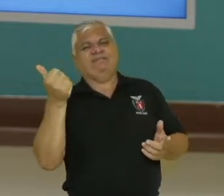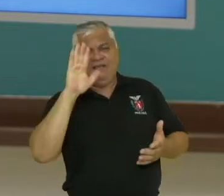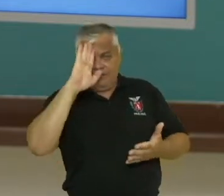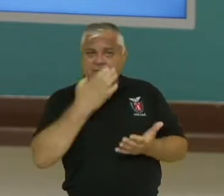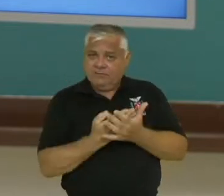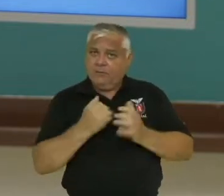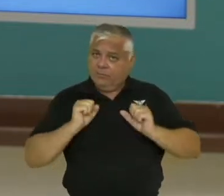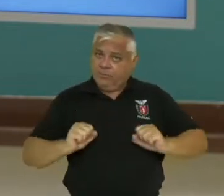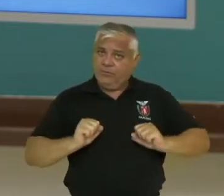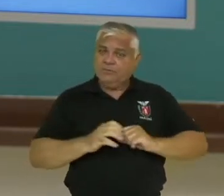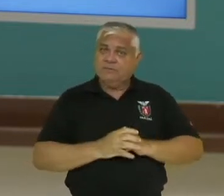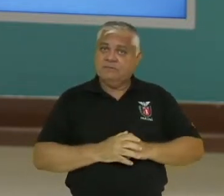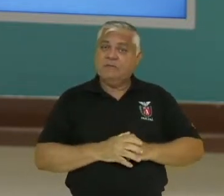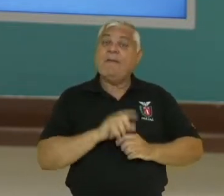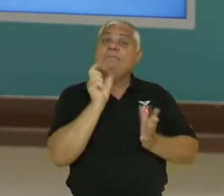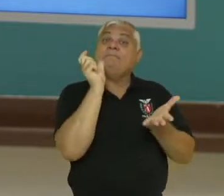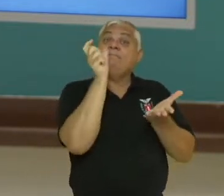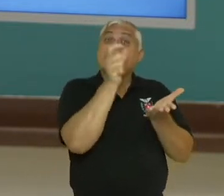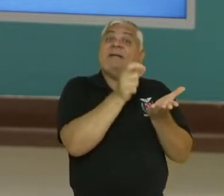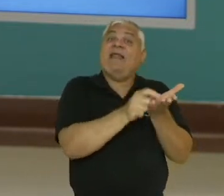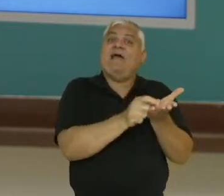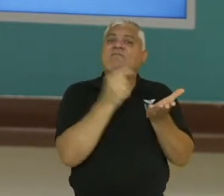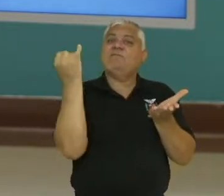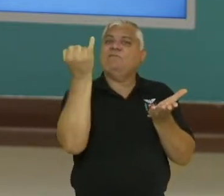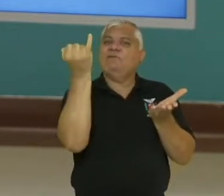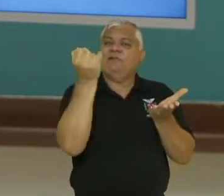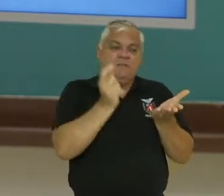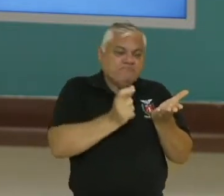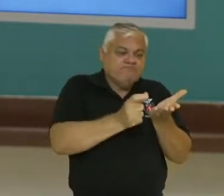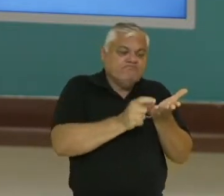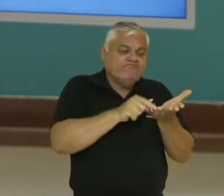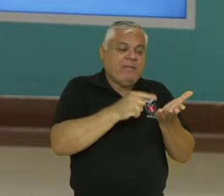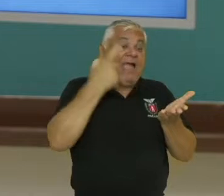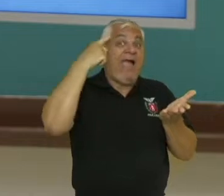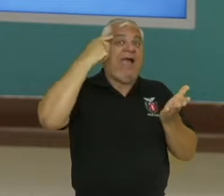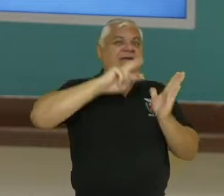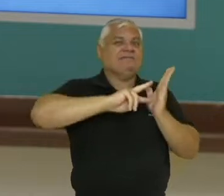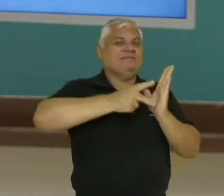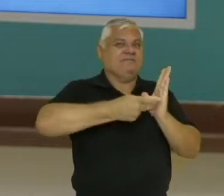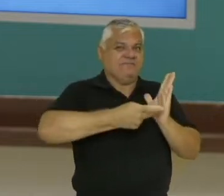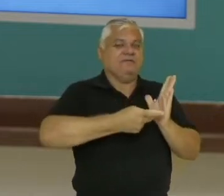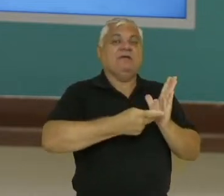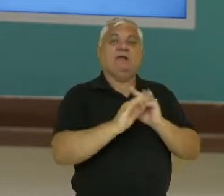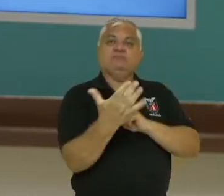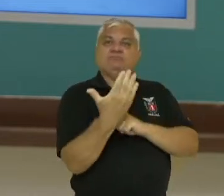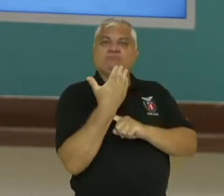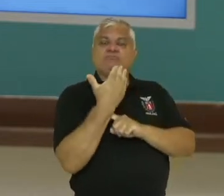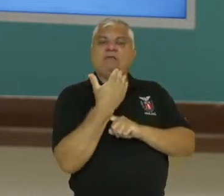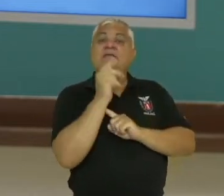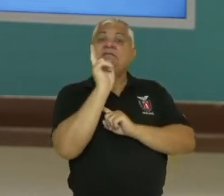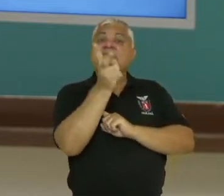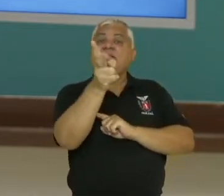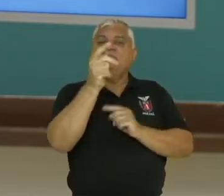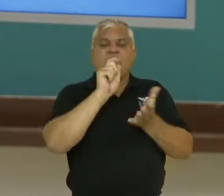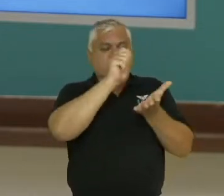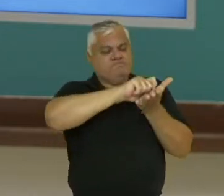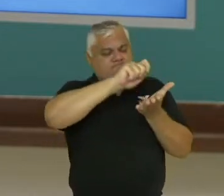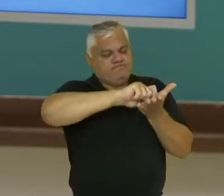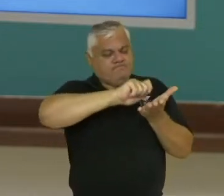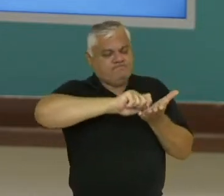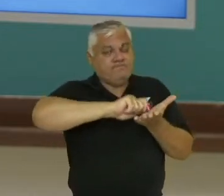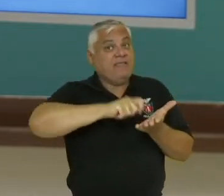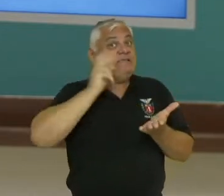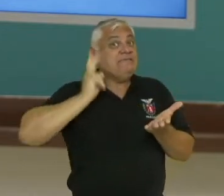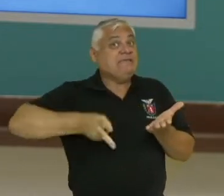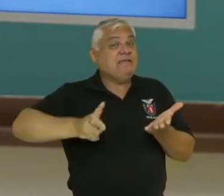mim. Você vai colocar palavras-chave, os significados. Toda vez que você anota, toda vez que você